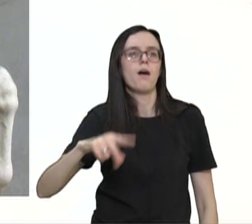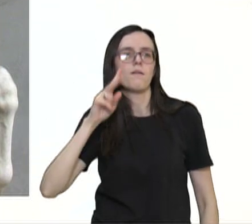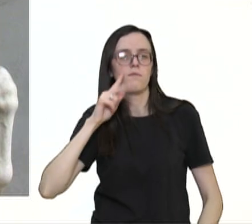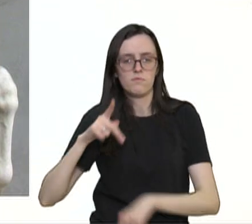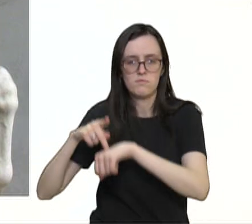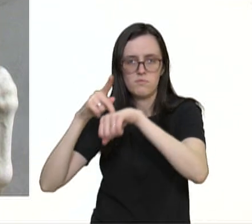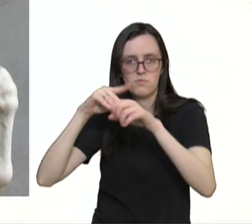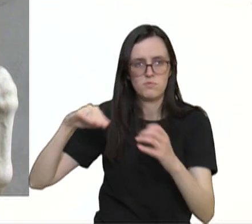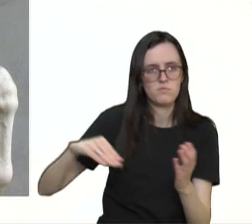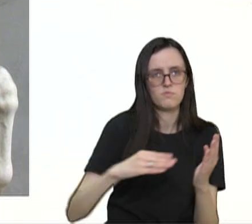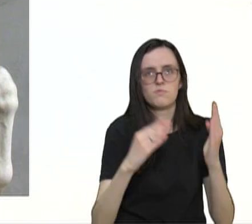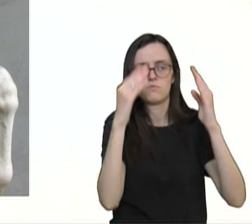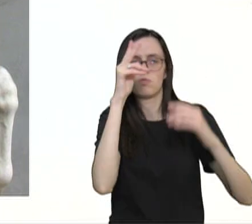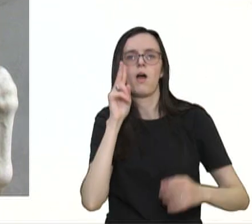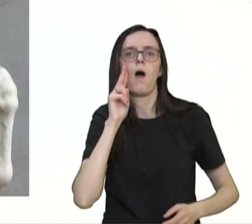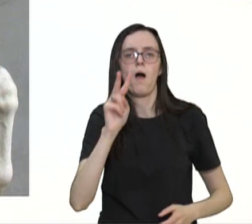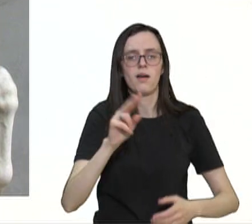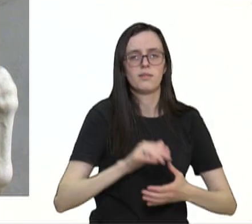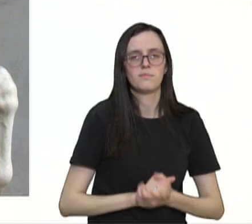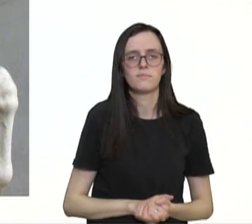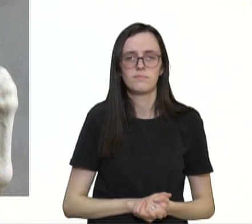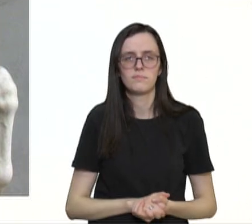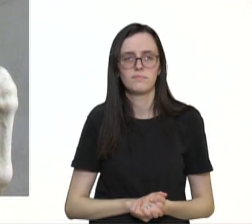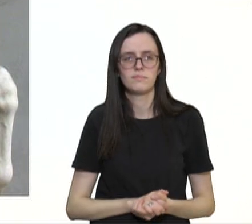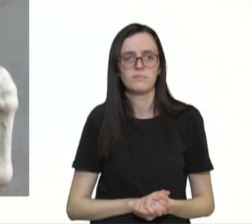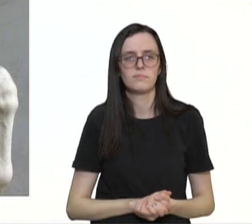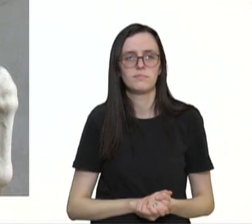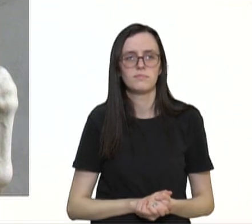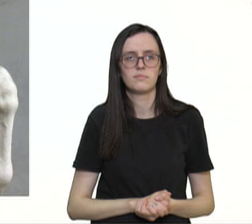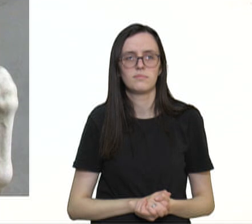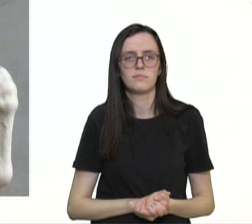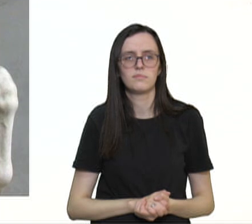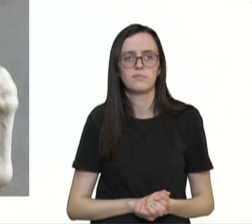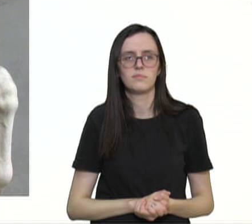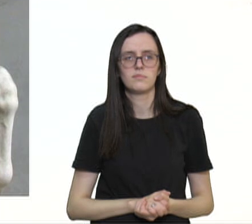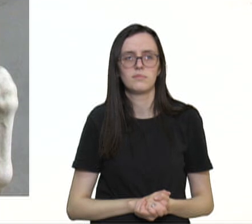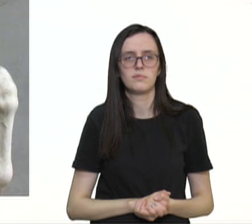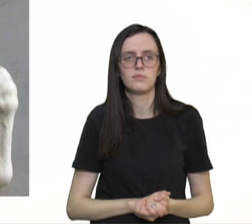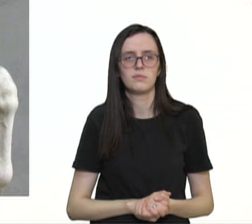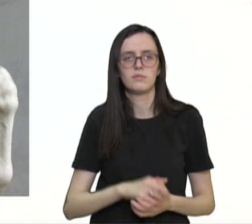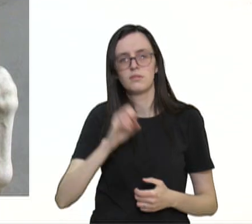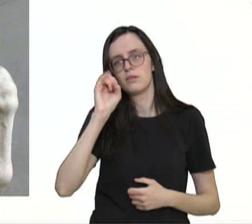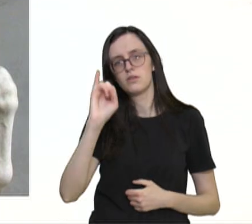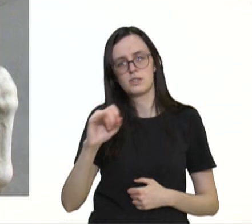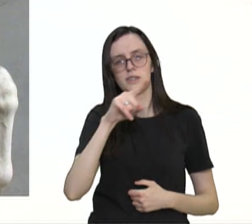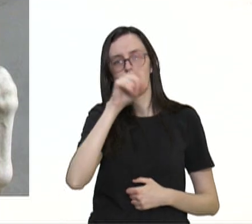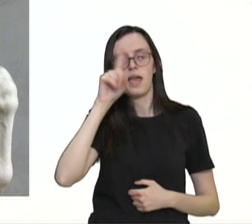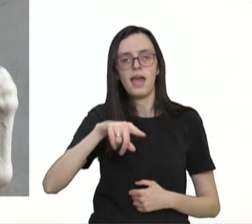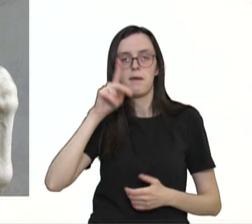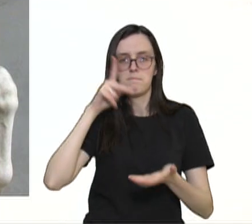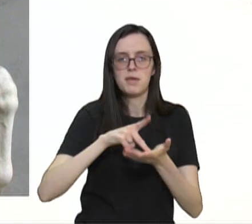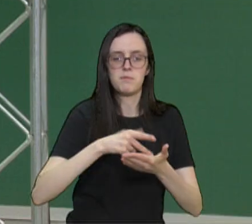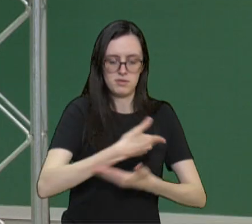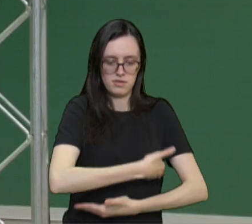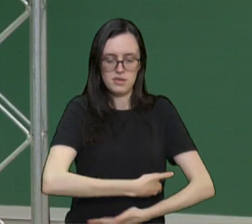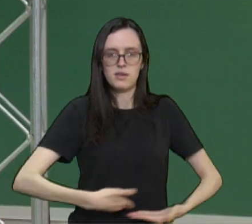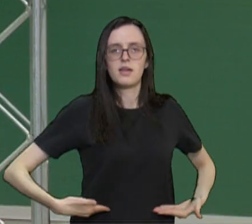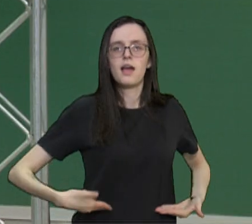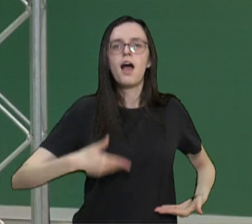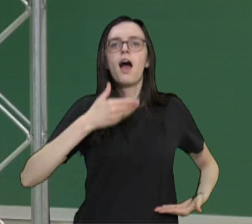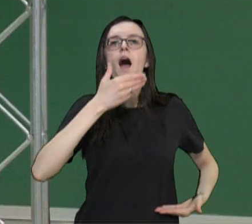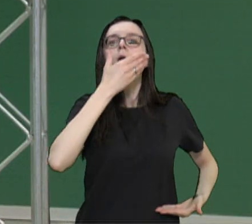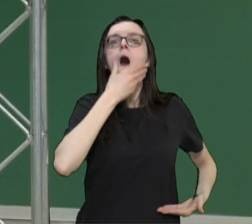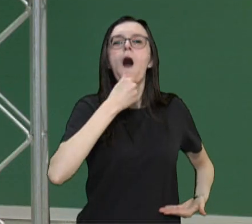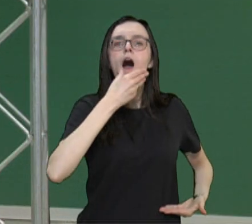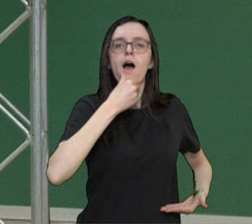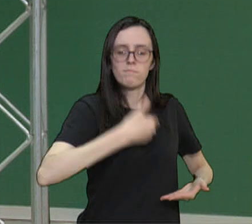desse Nesso. Se ele é um centauro, então a coluna, o cara está dobrando o cara ao meio, né? E isso no Renascimento